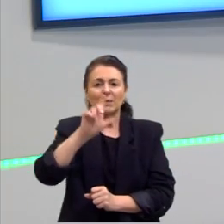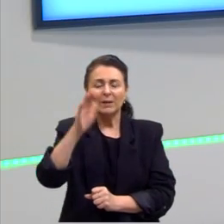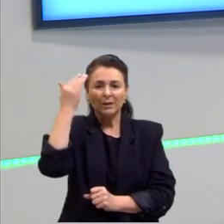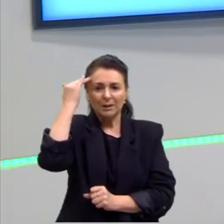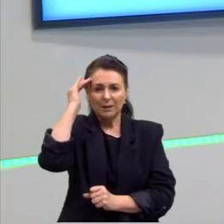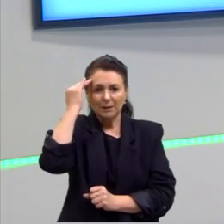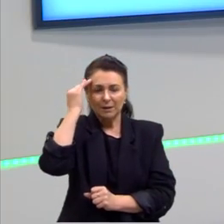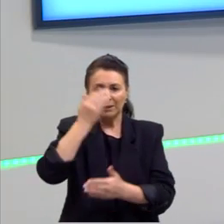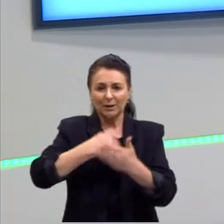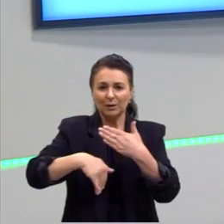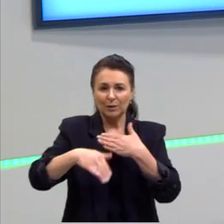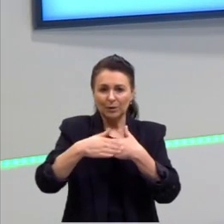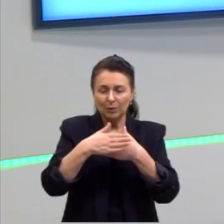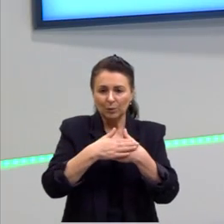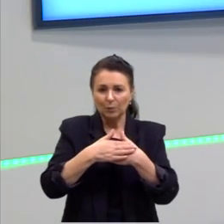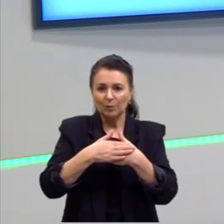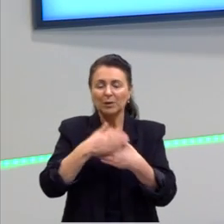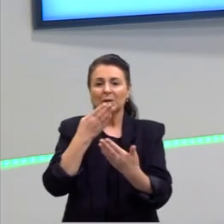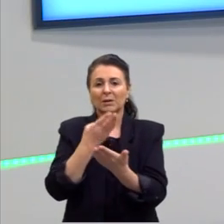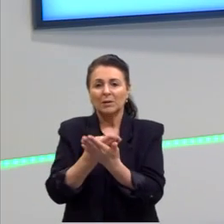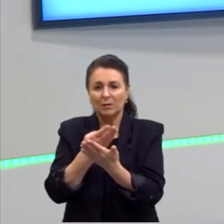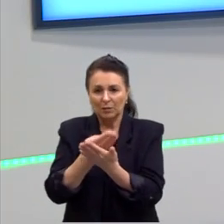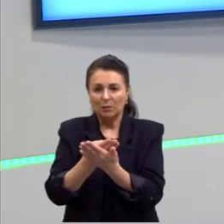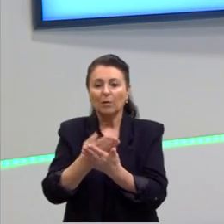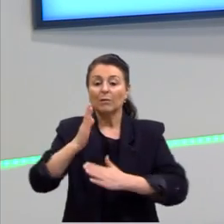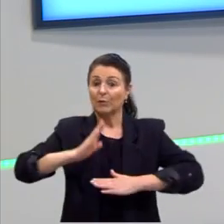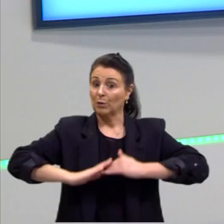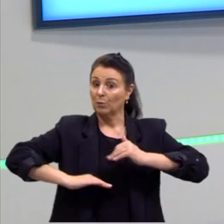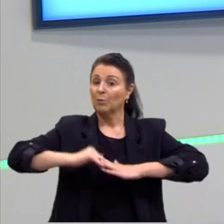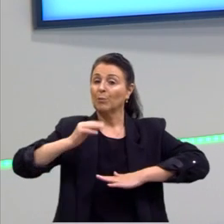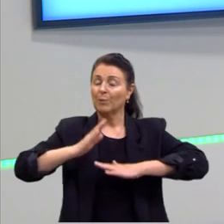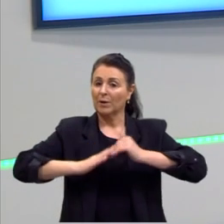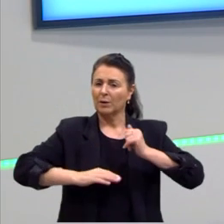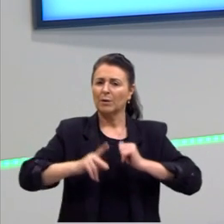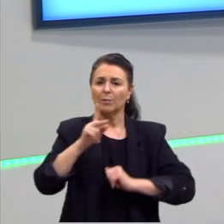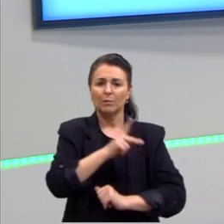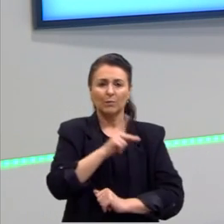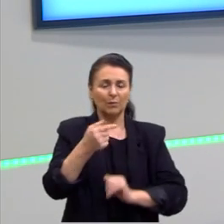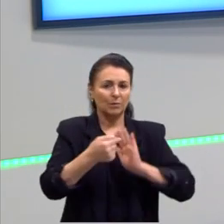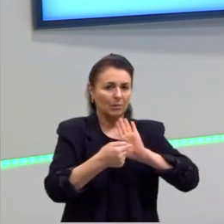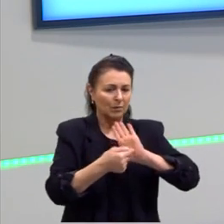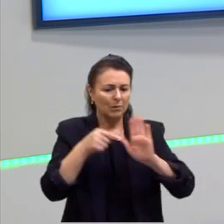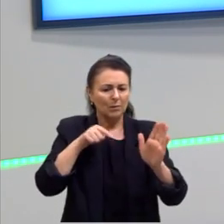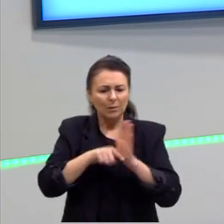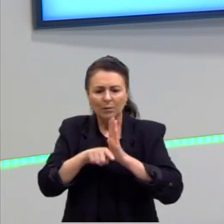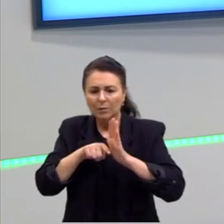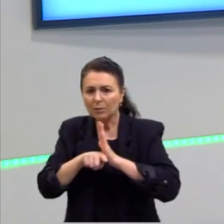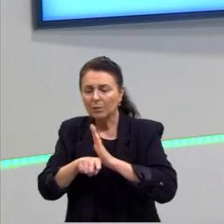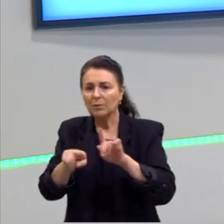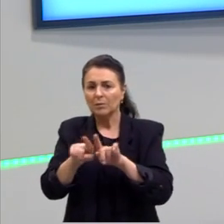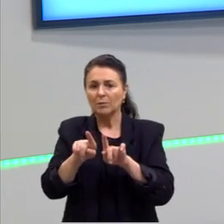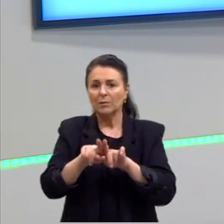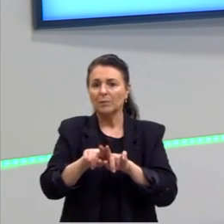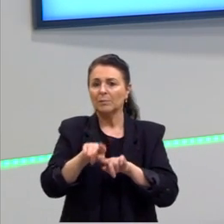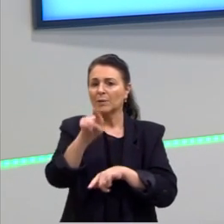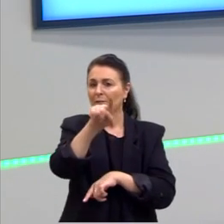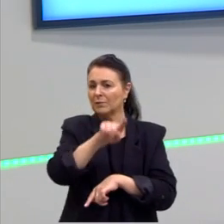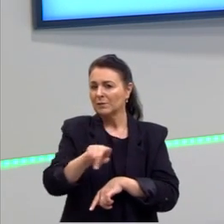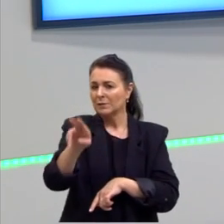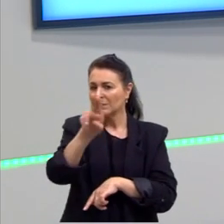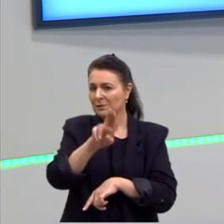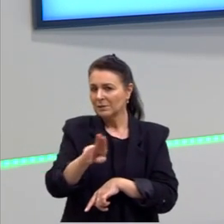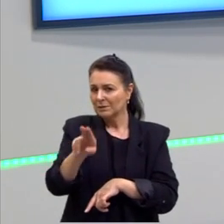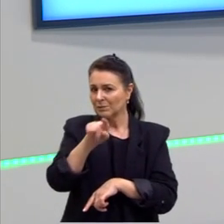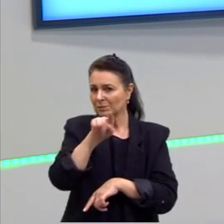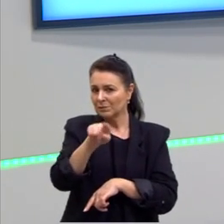entender tudo e ao longo das aulas nós vamos praticando vou trazendo questões para vocês para aplicar esses conhecimentos